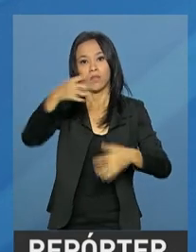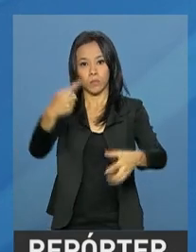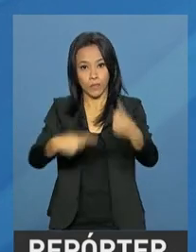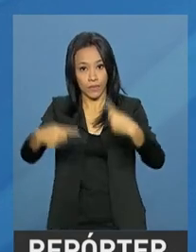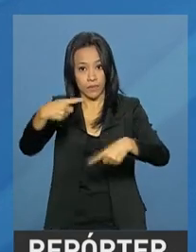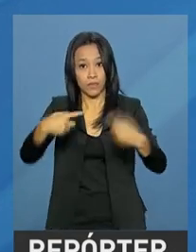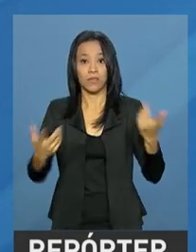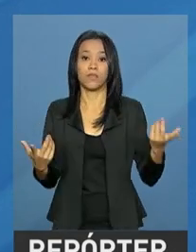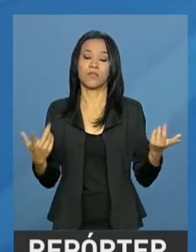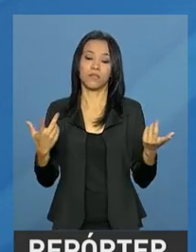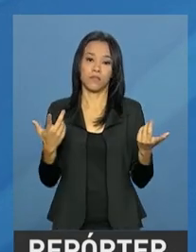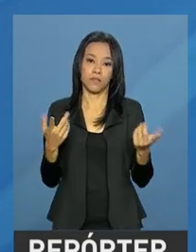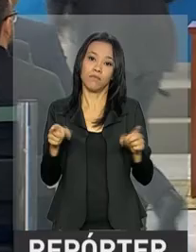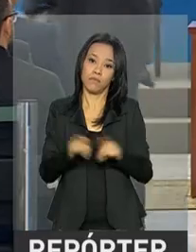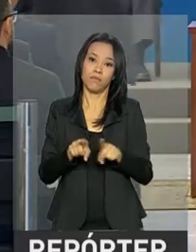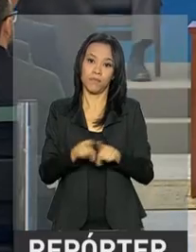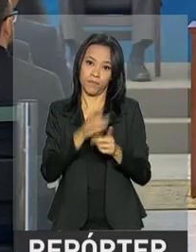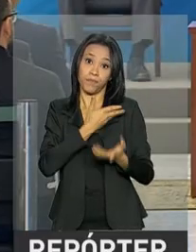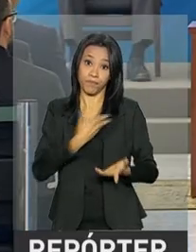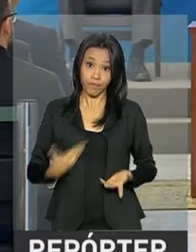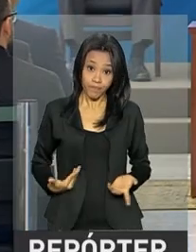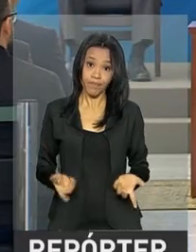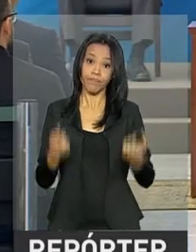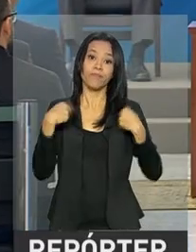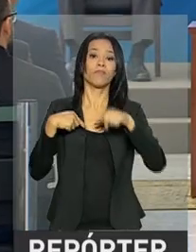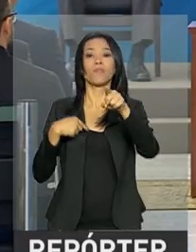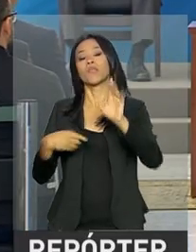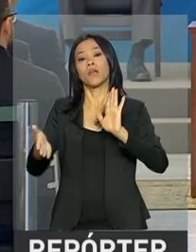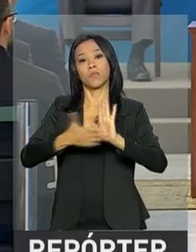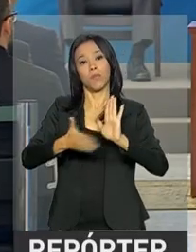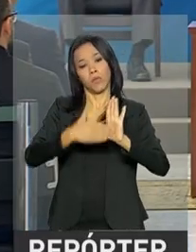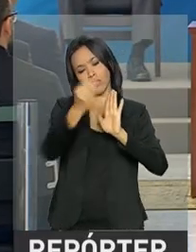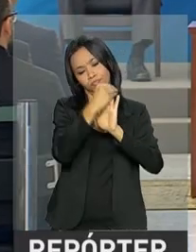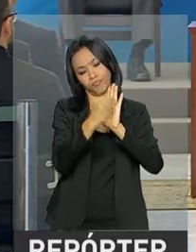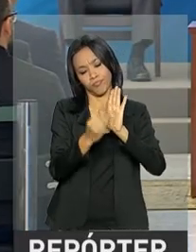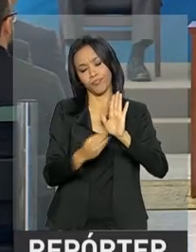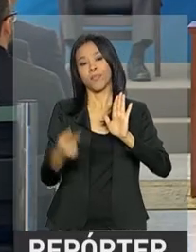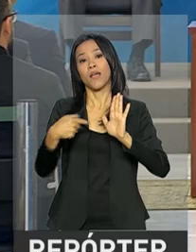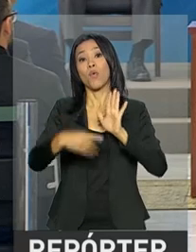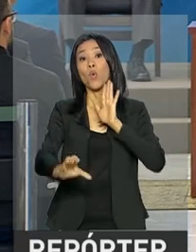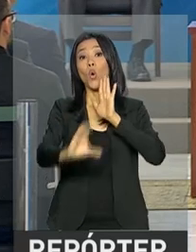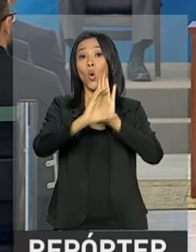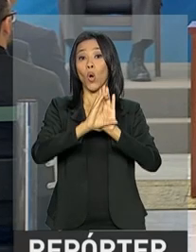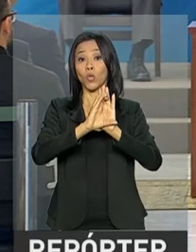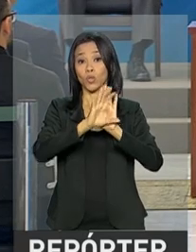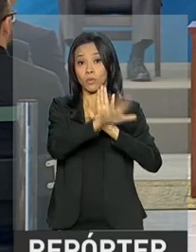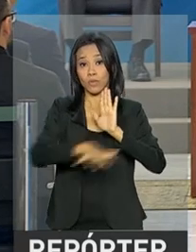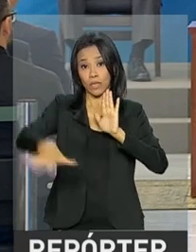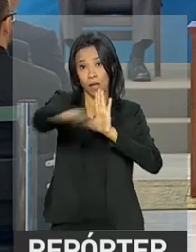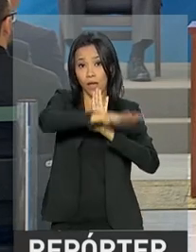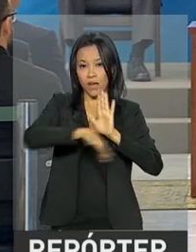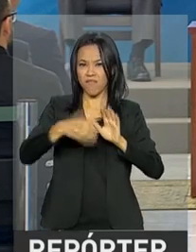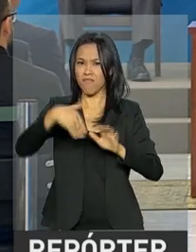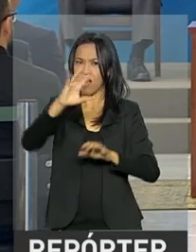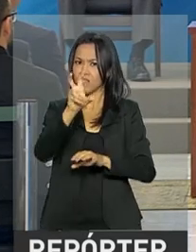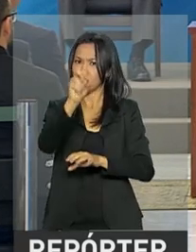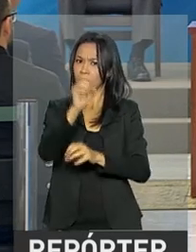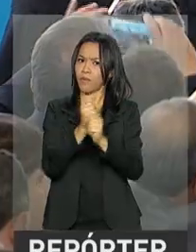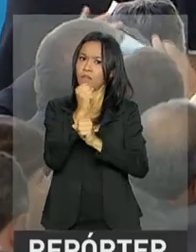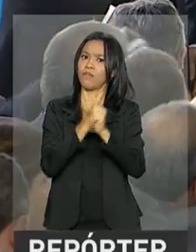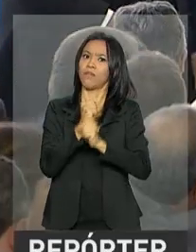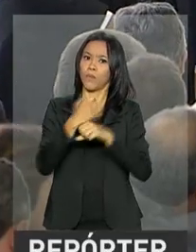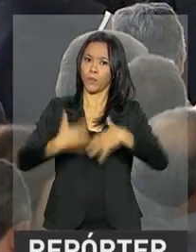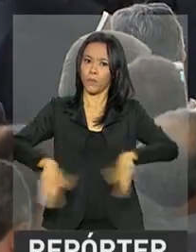de civilidade institucional as medidas modernizam o código de mineração em vigor há mais de 50 anos entre as mudanças